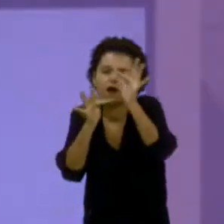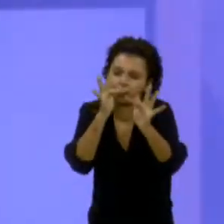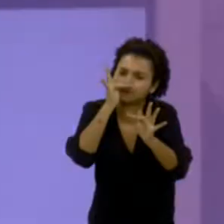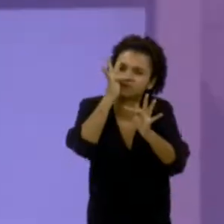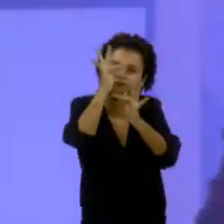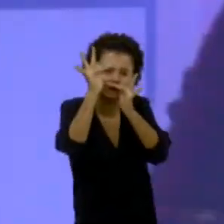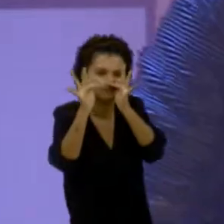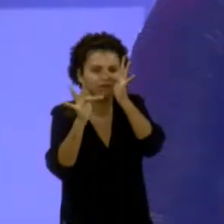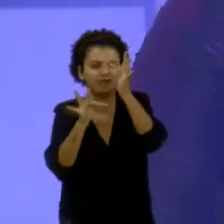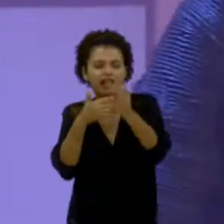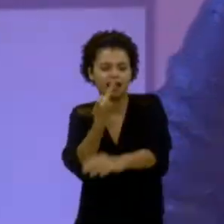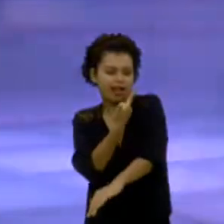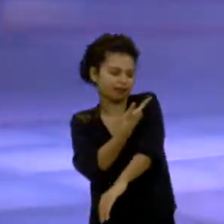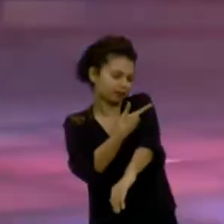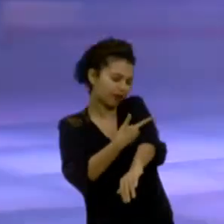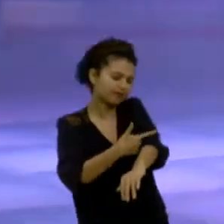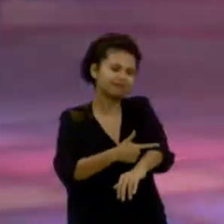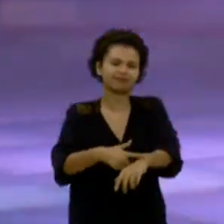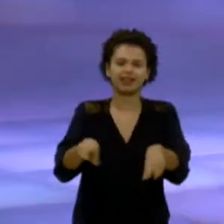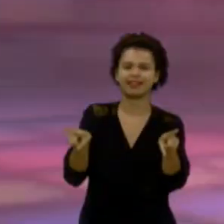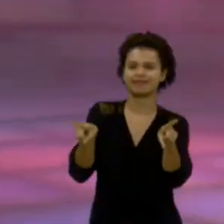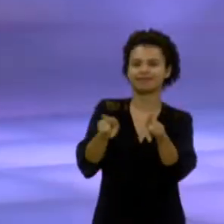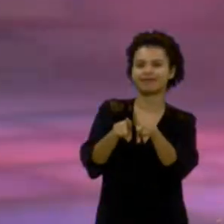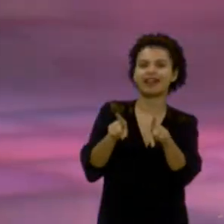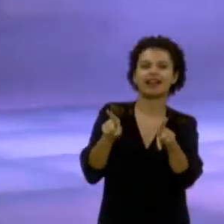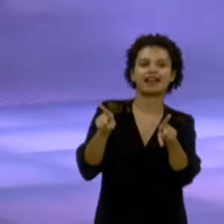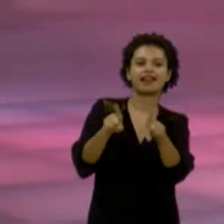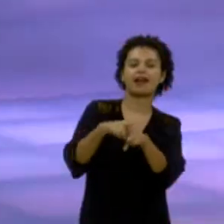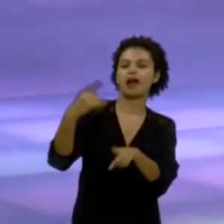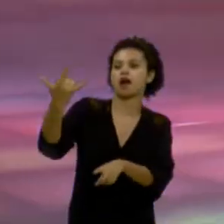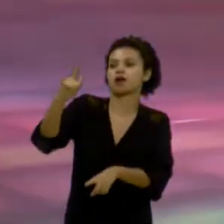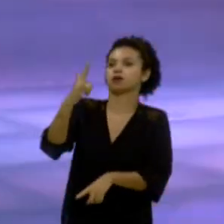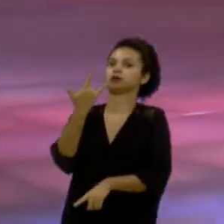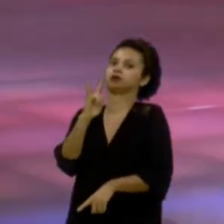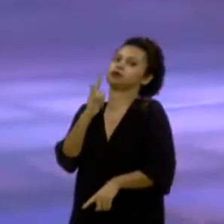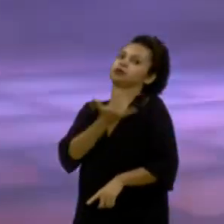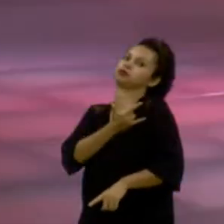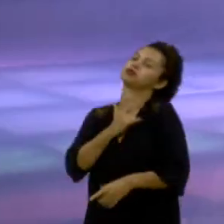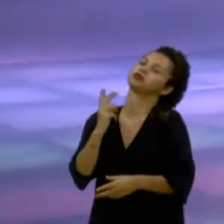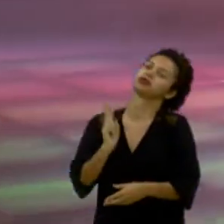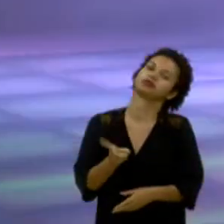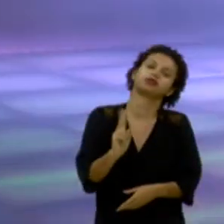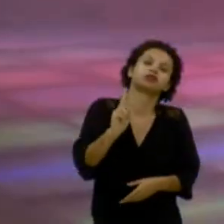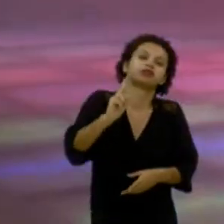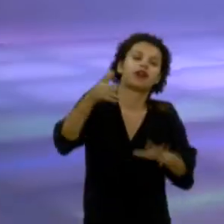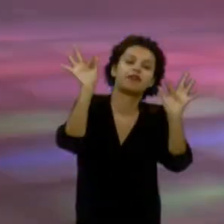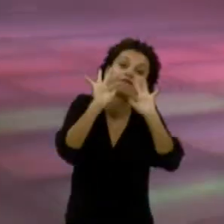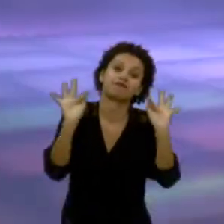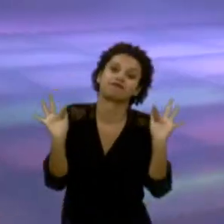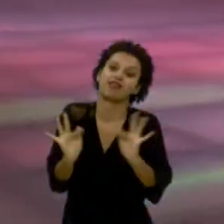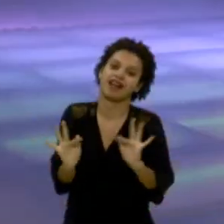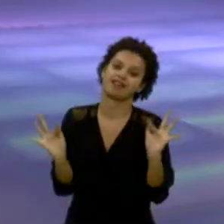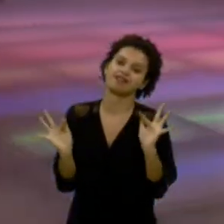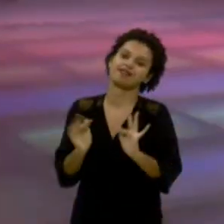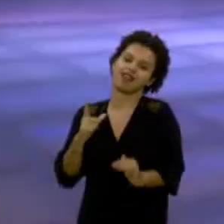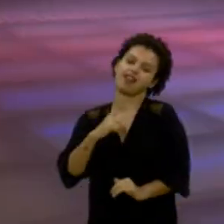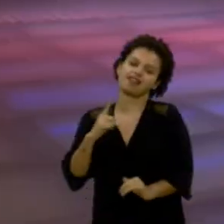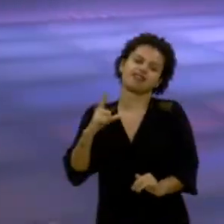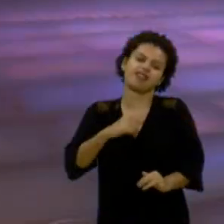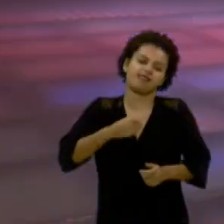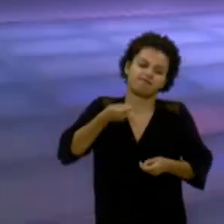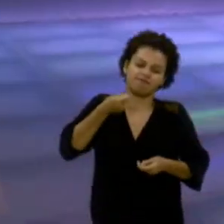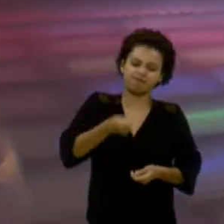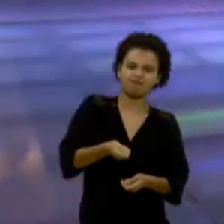ser gentil também. Morrer de amores toda a vida. Ser feliz é pra quem tem